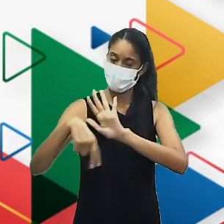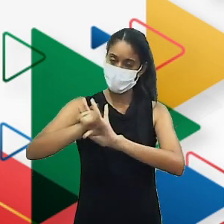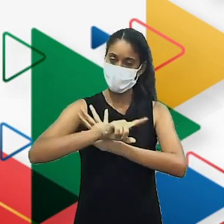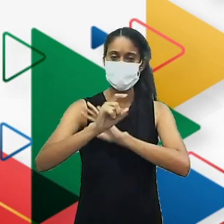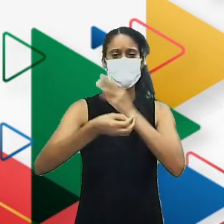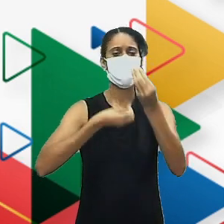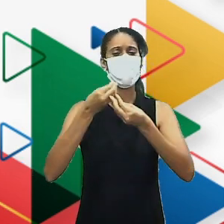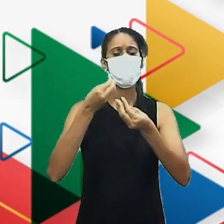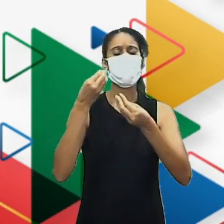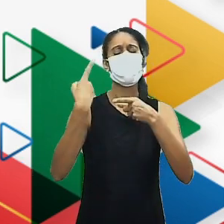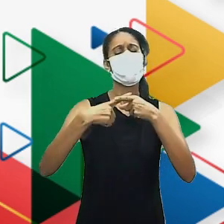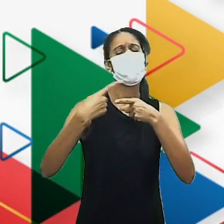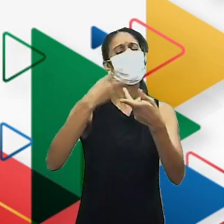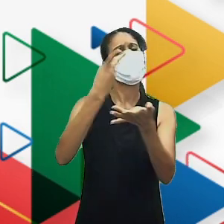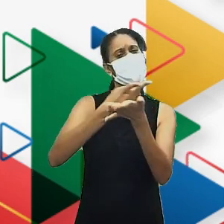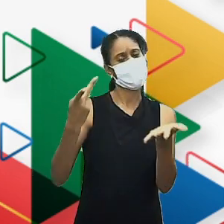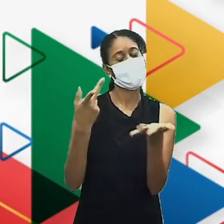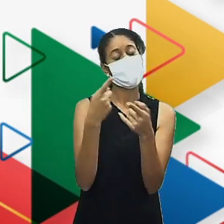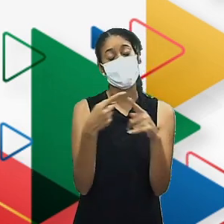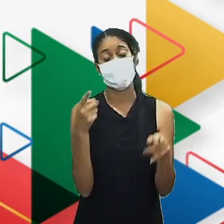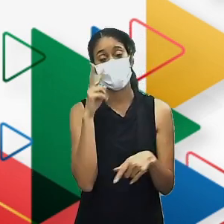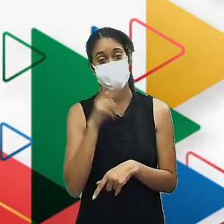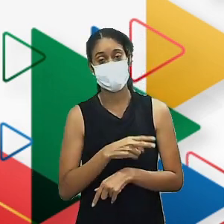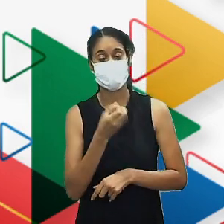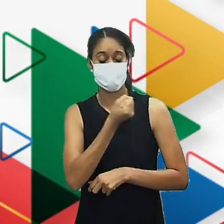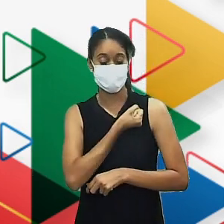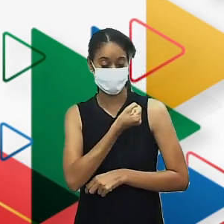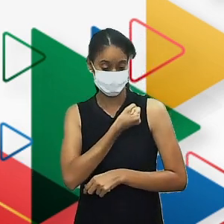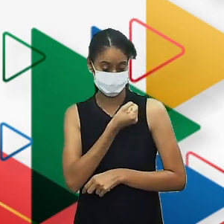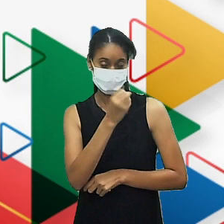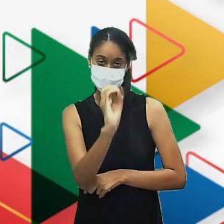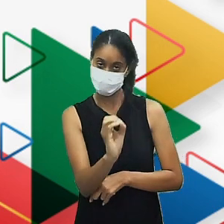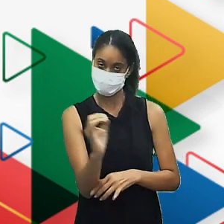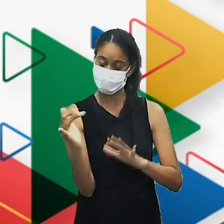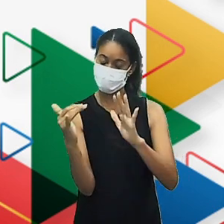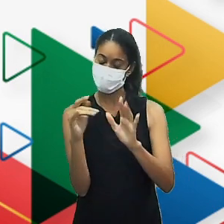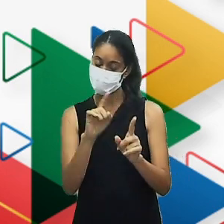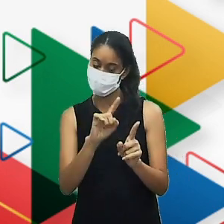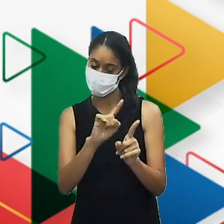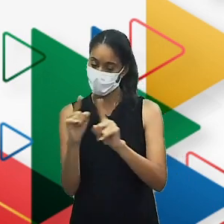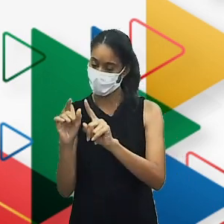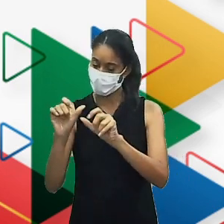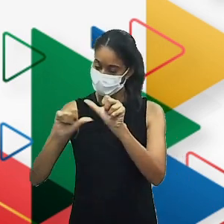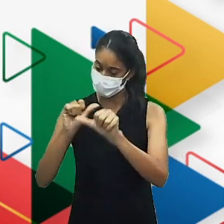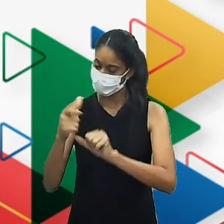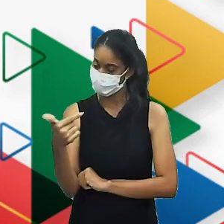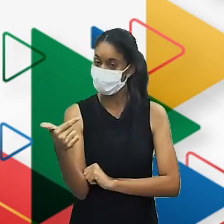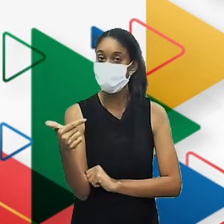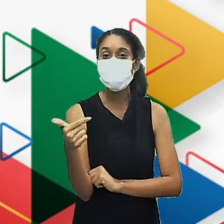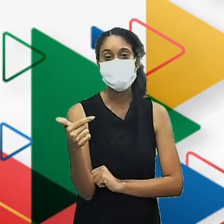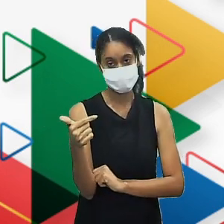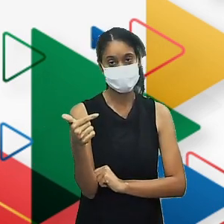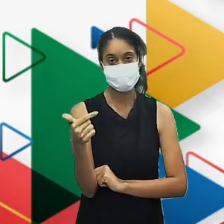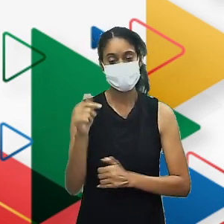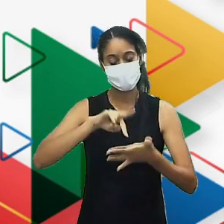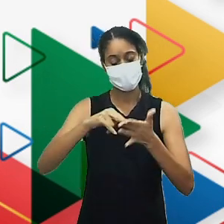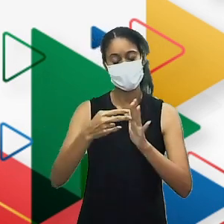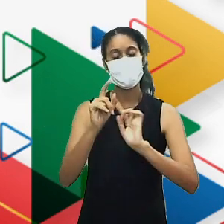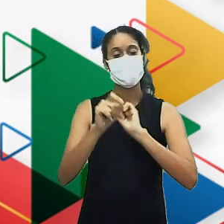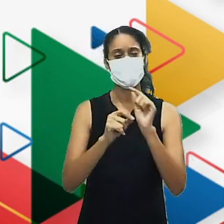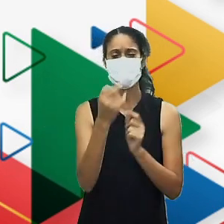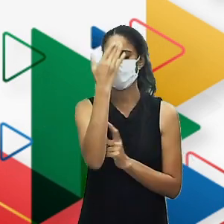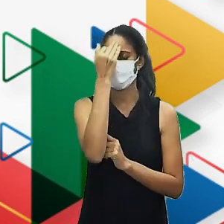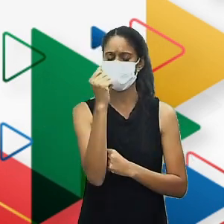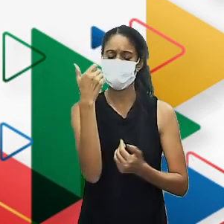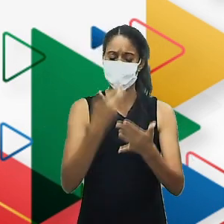tá bom? Mas ele tá, ó, observa só, passando do zero para o 2, ó, passando do 0 para o 2. Ou seja, como é que eu sei que isso